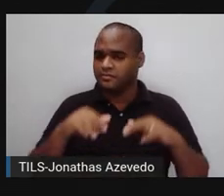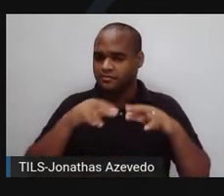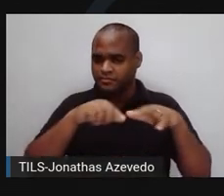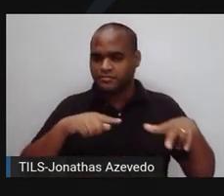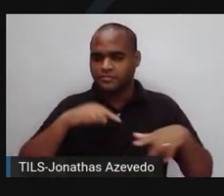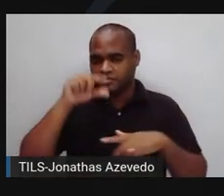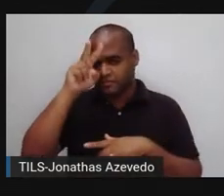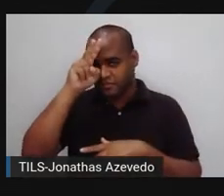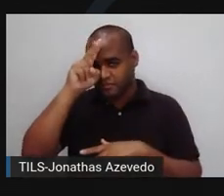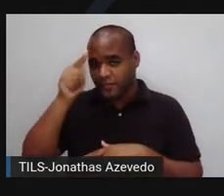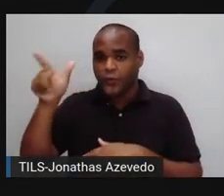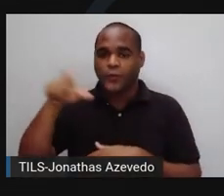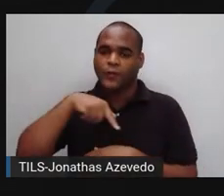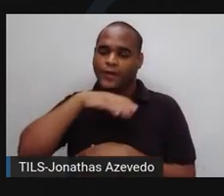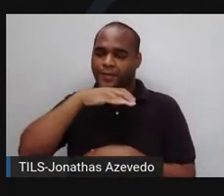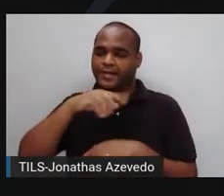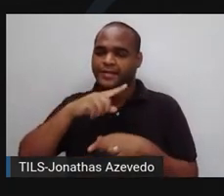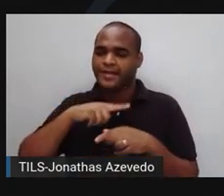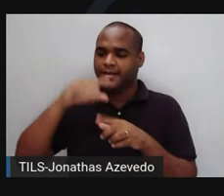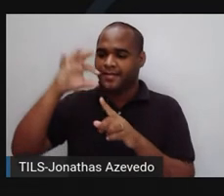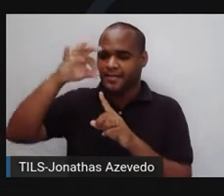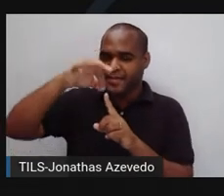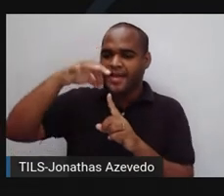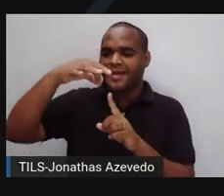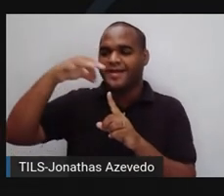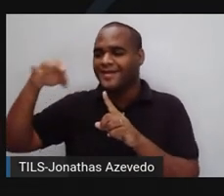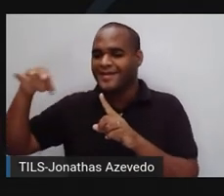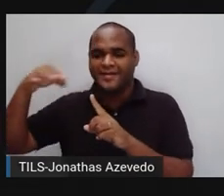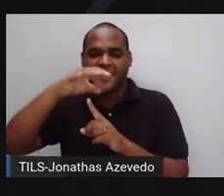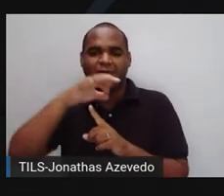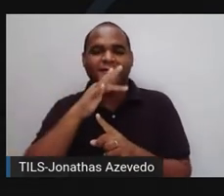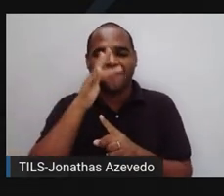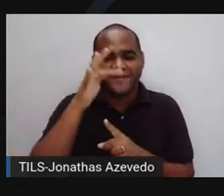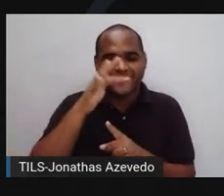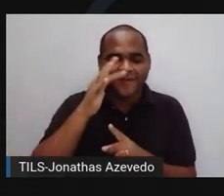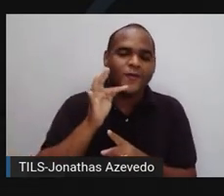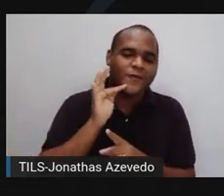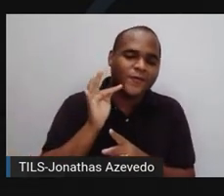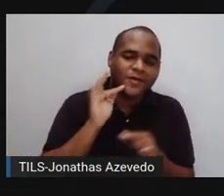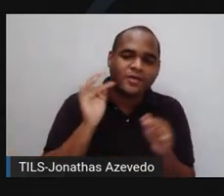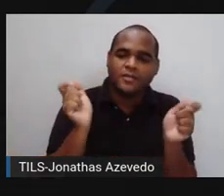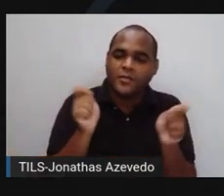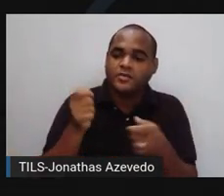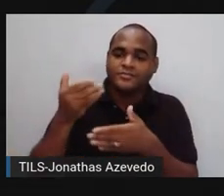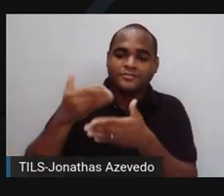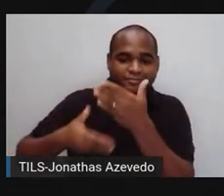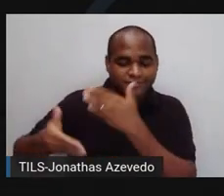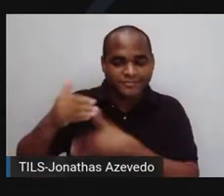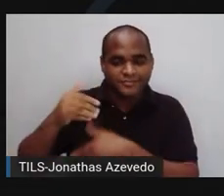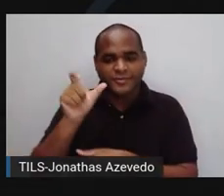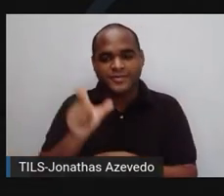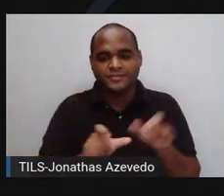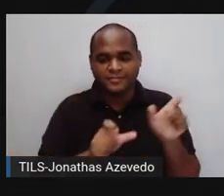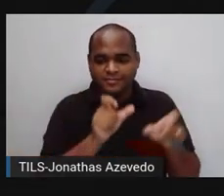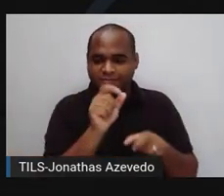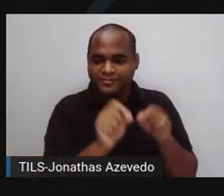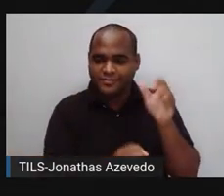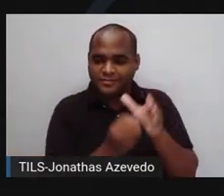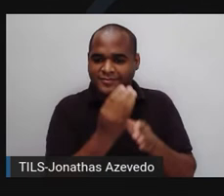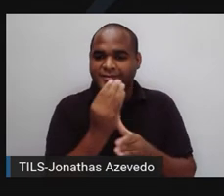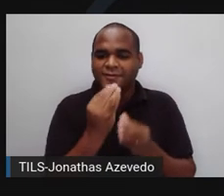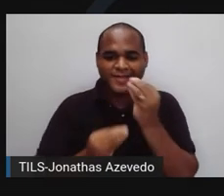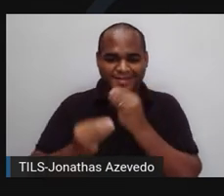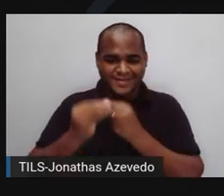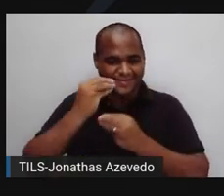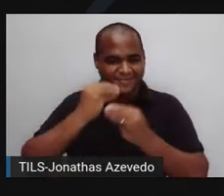insetos e outros animais polinizam plantas e possibilitam os frutos dos quais depende boa parte da produção de alimentos